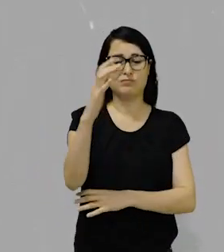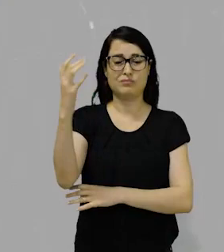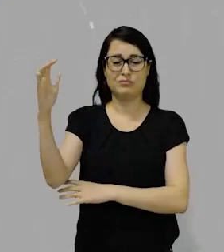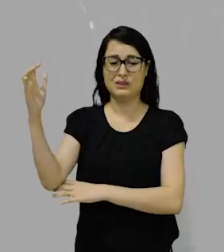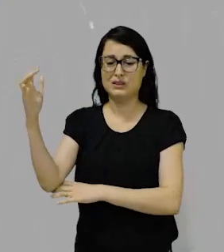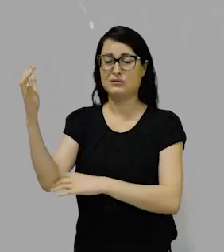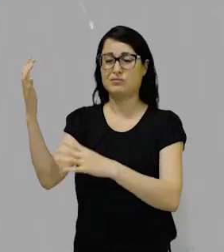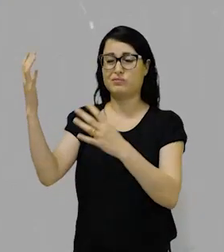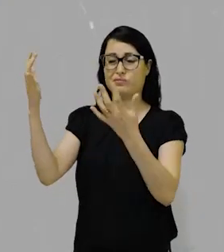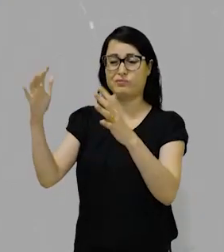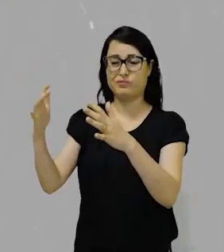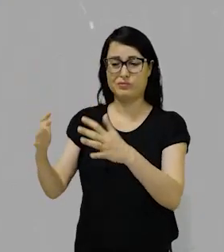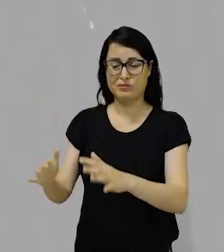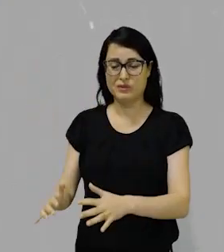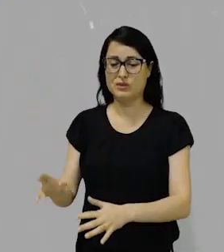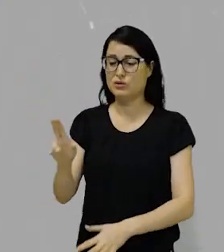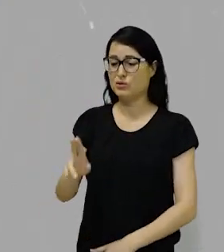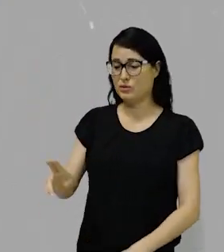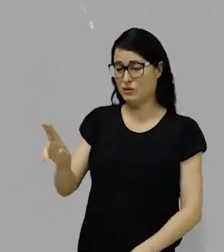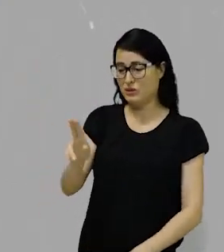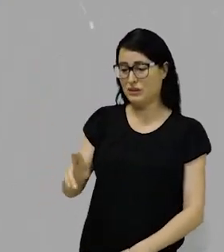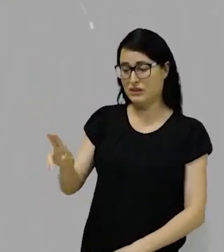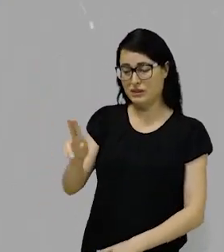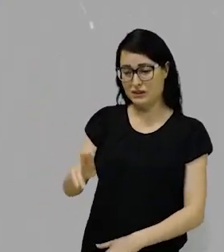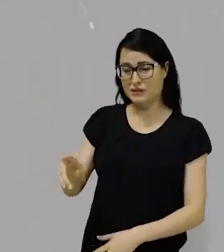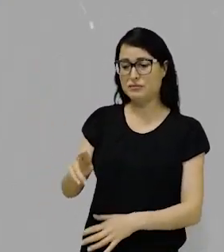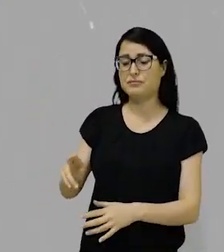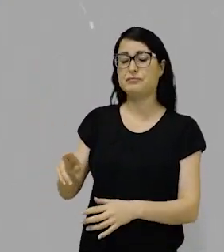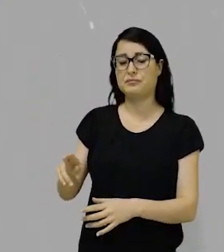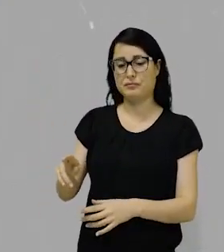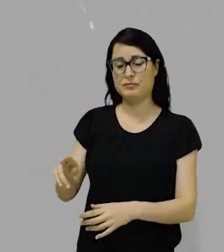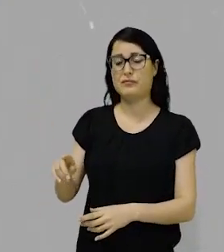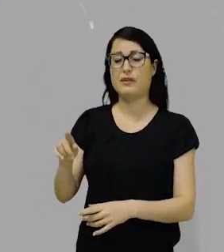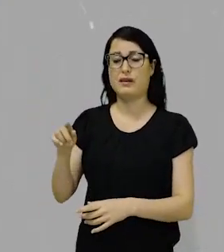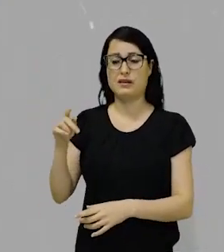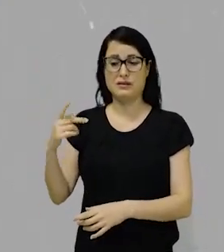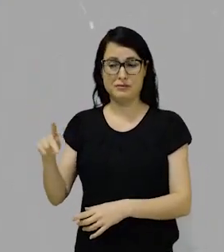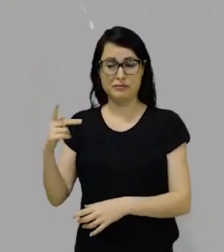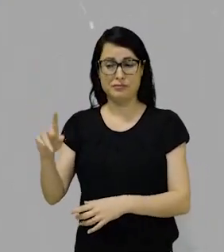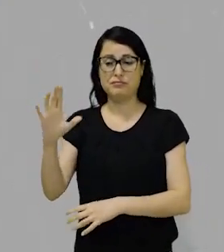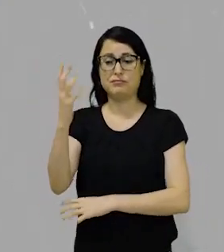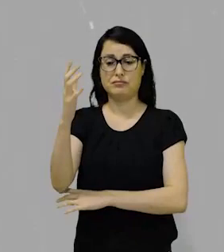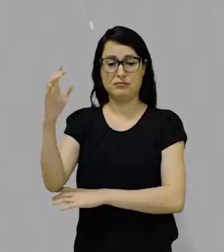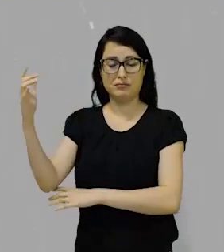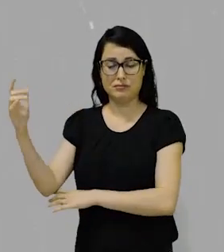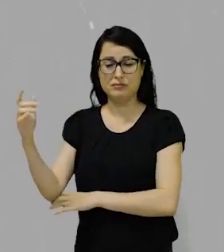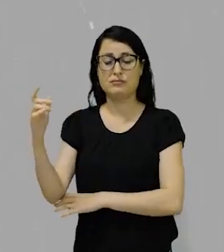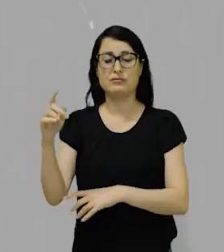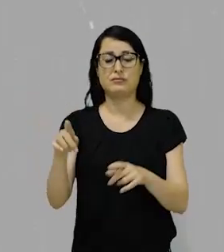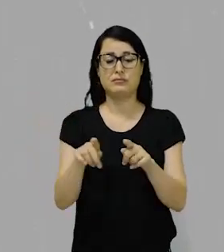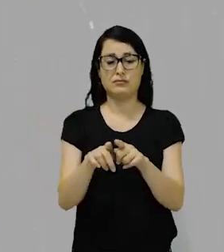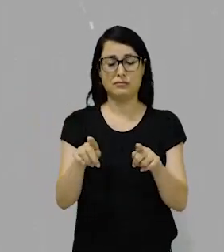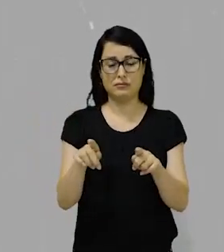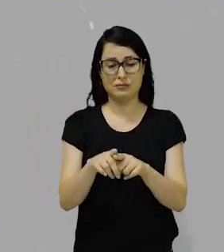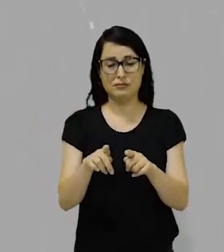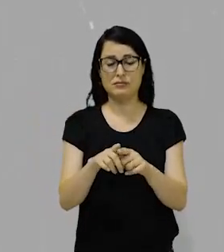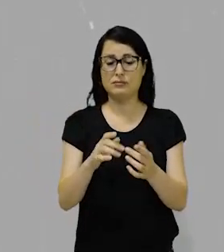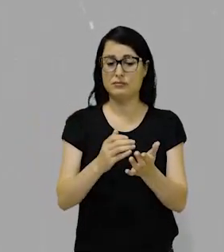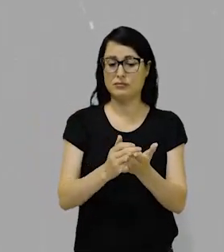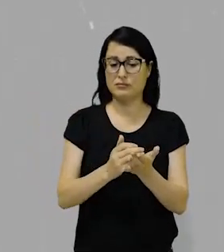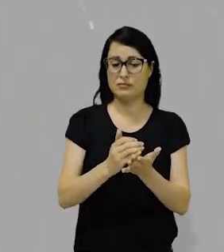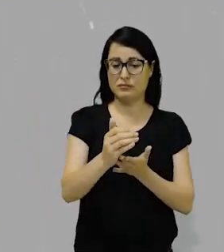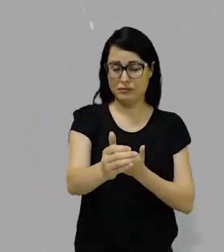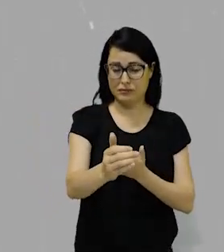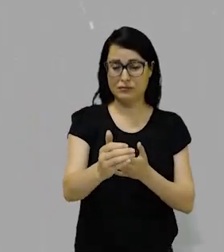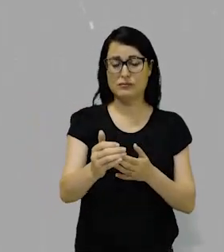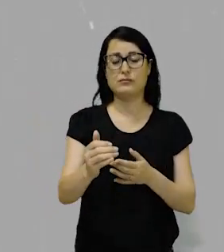baseado na busca de recursos naturais. E a própria Inglaterra, galera, que deu início a esse